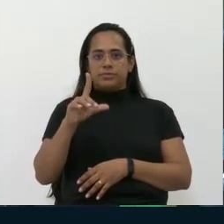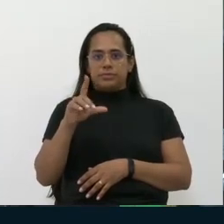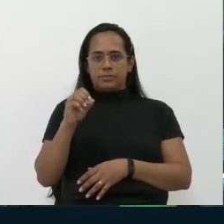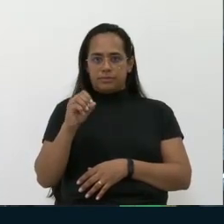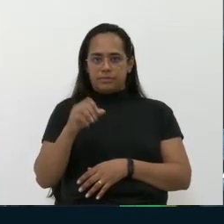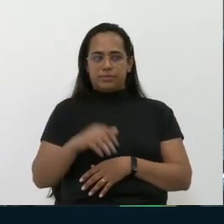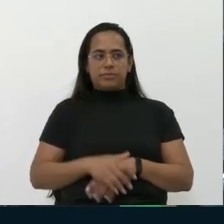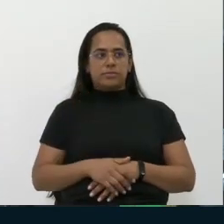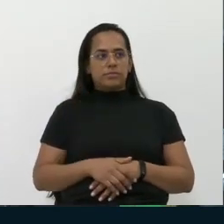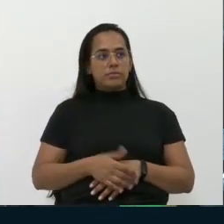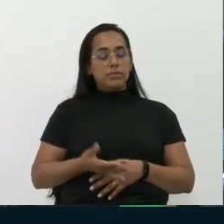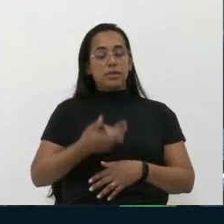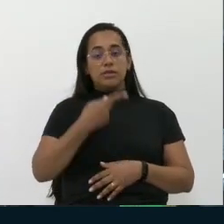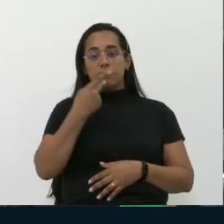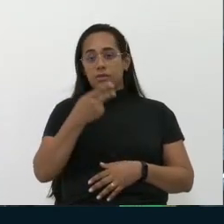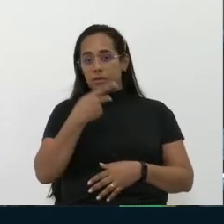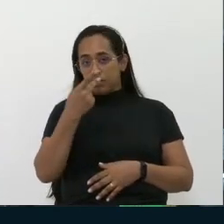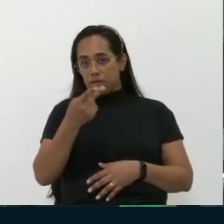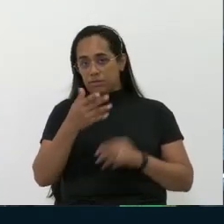Eu vou falar pela liderança do...